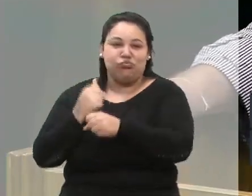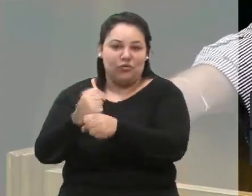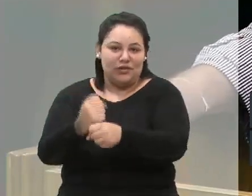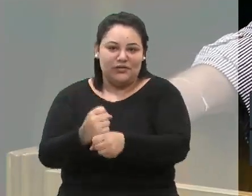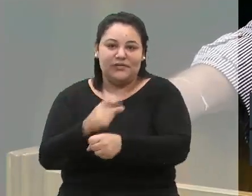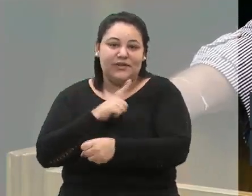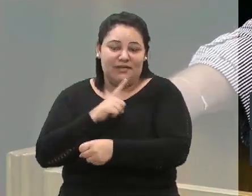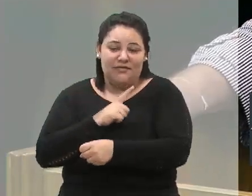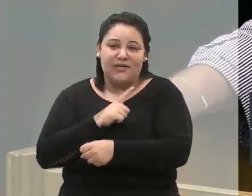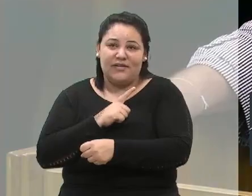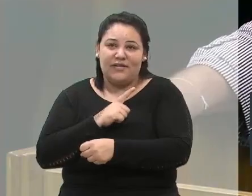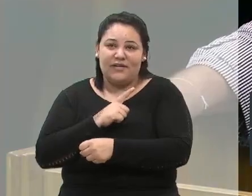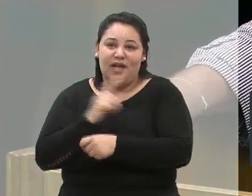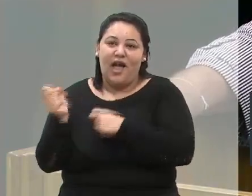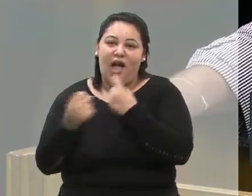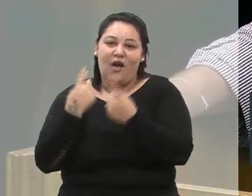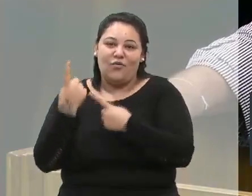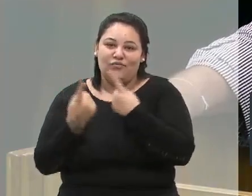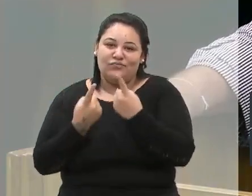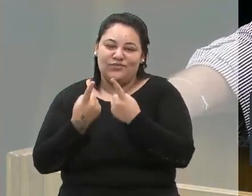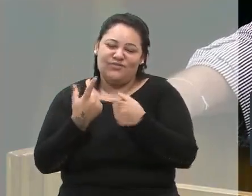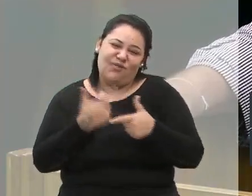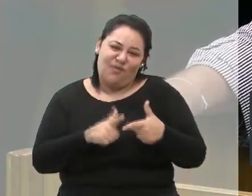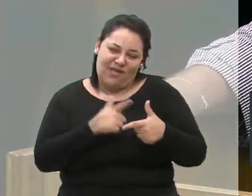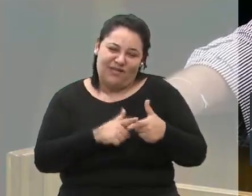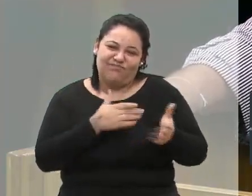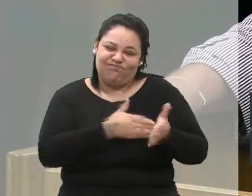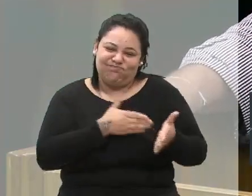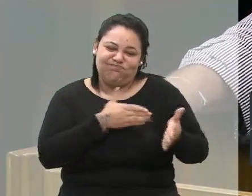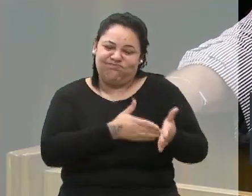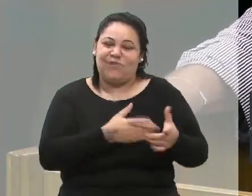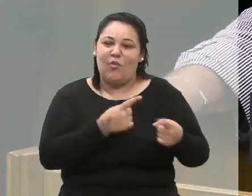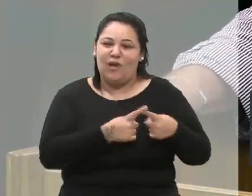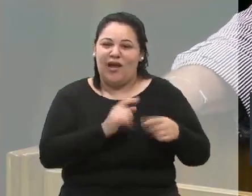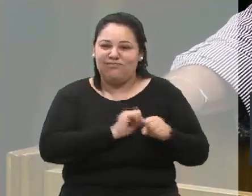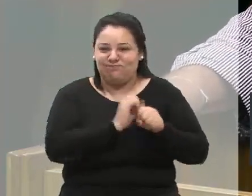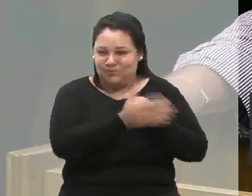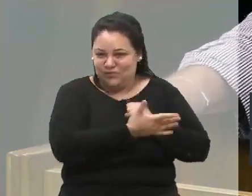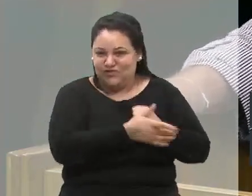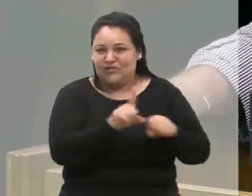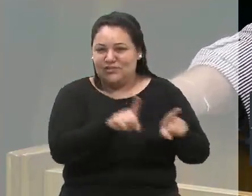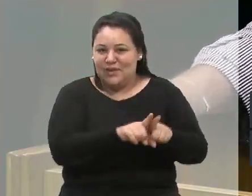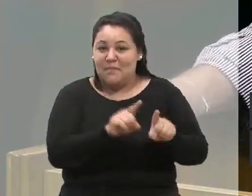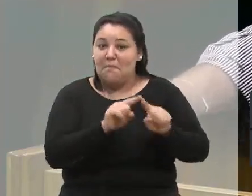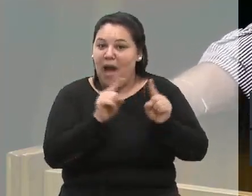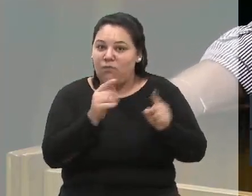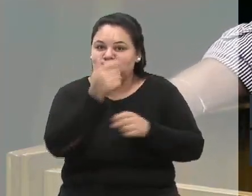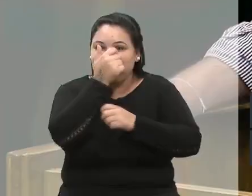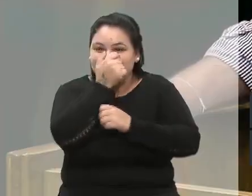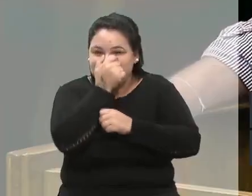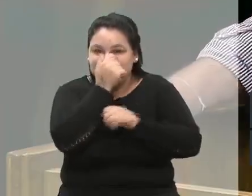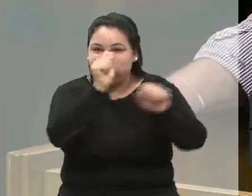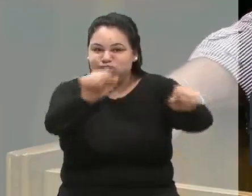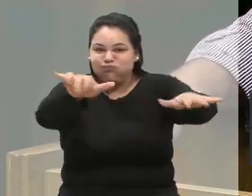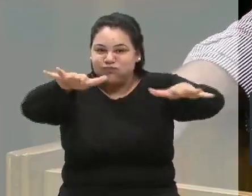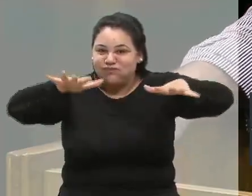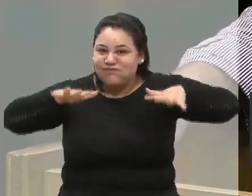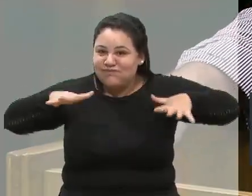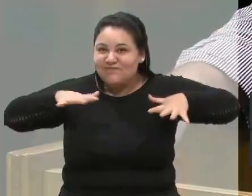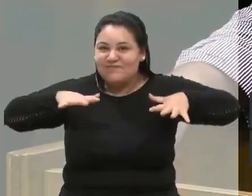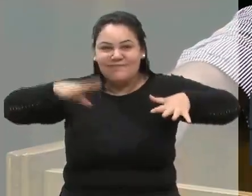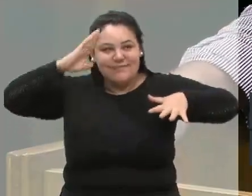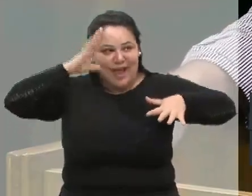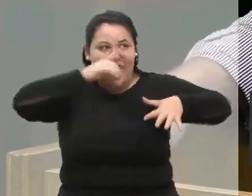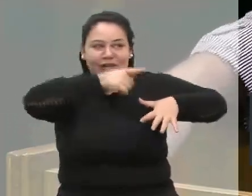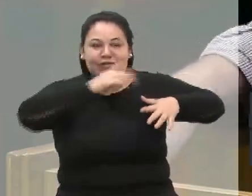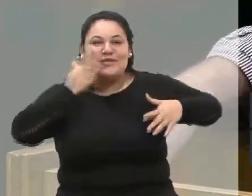teve algumas interrupções, né, por causa da pandemia, mas lotou. Tenente, o senhor sabe que a